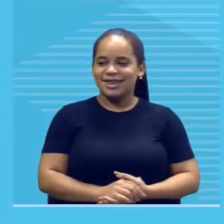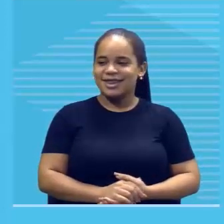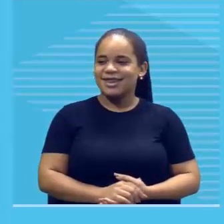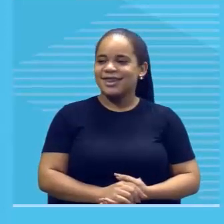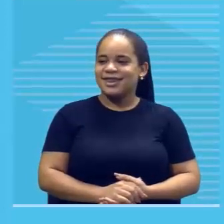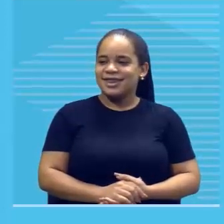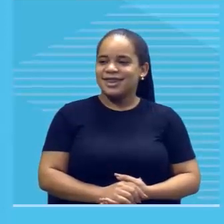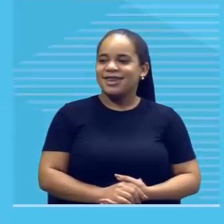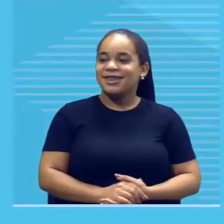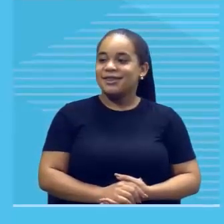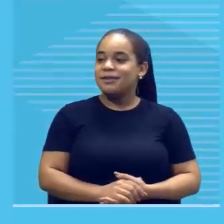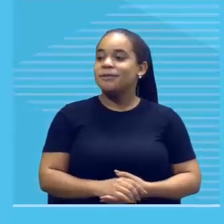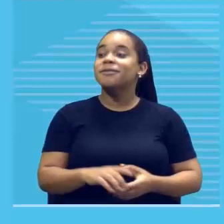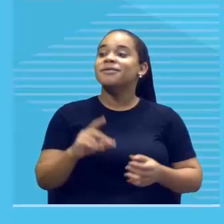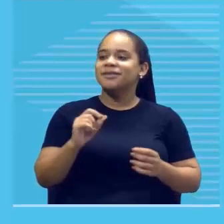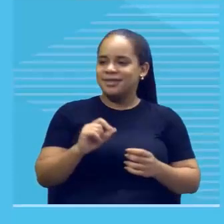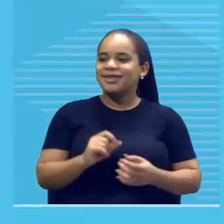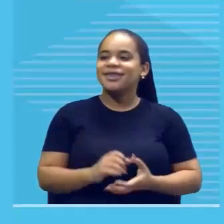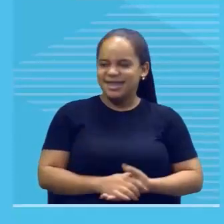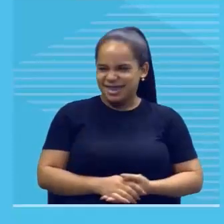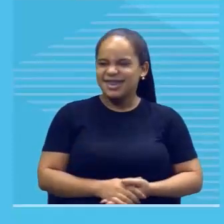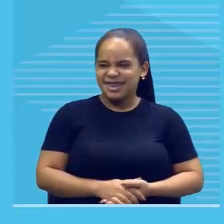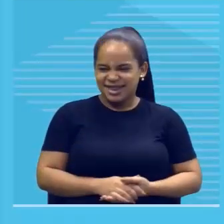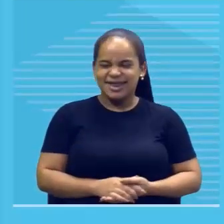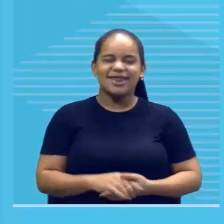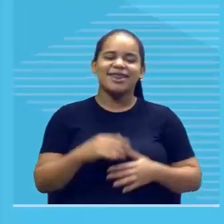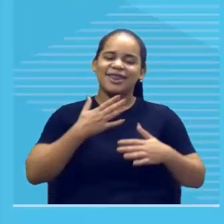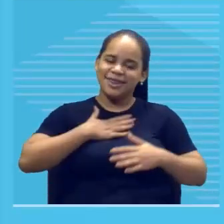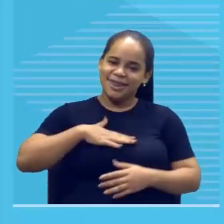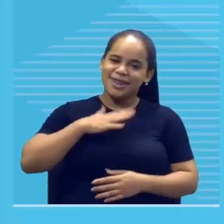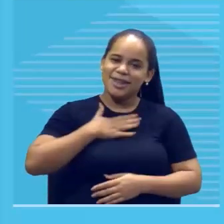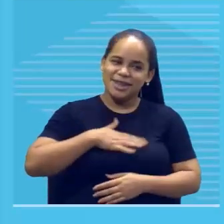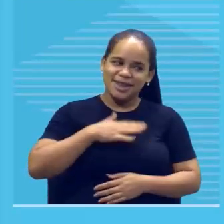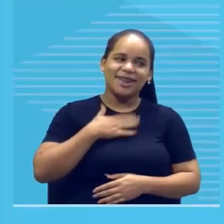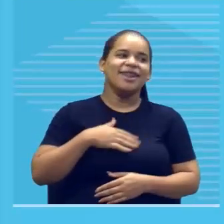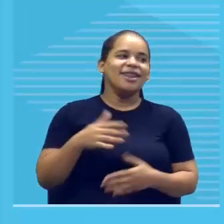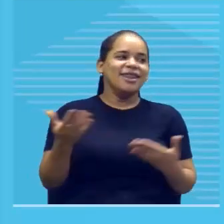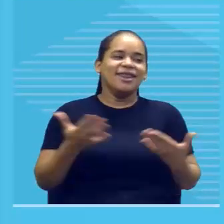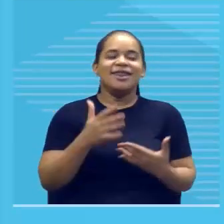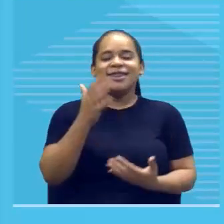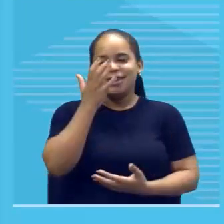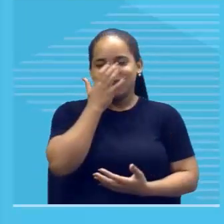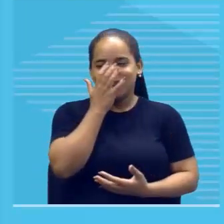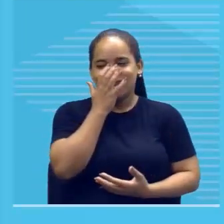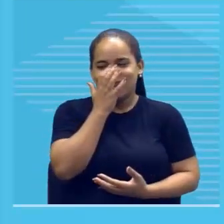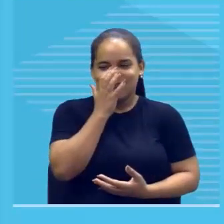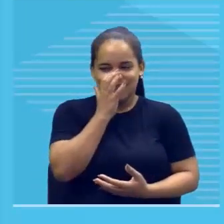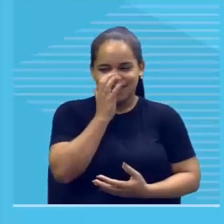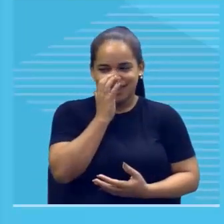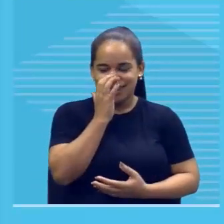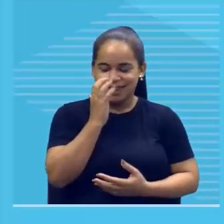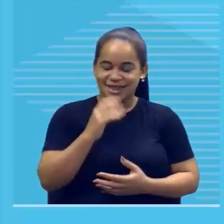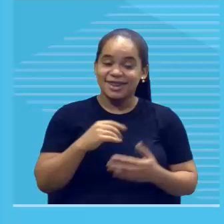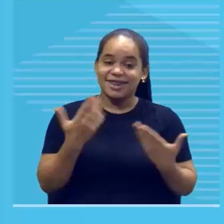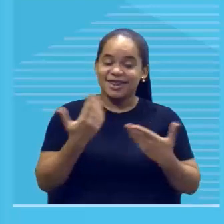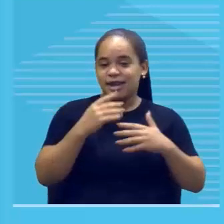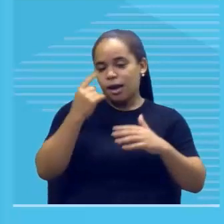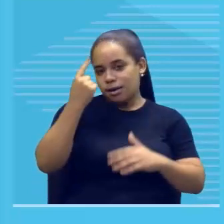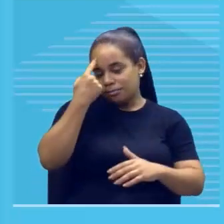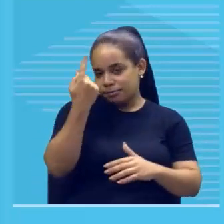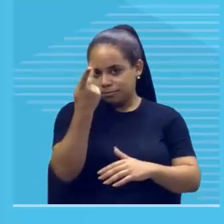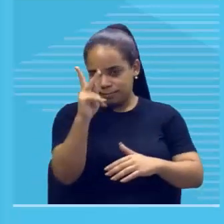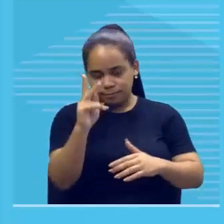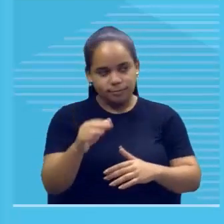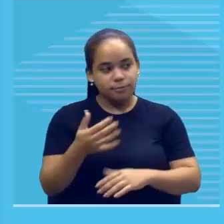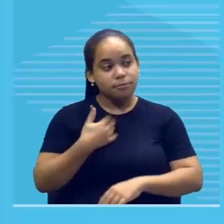beijo bora aqui ó vamos devagar vamos acompanhar né o raciocínio de